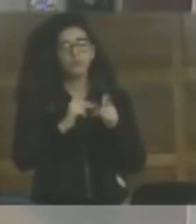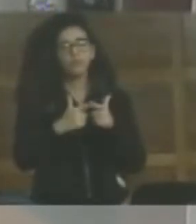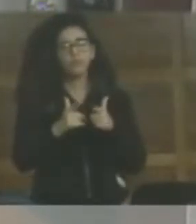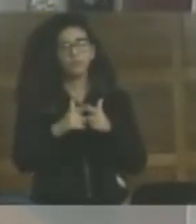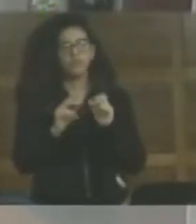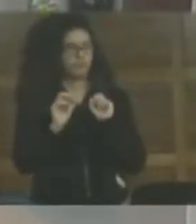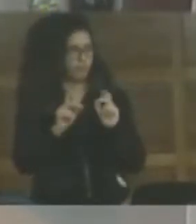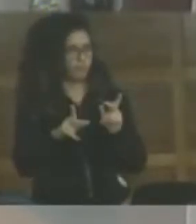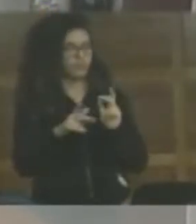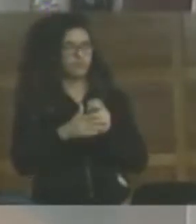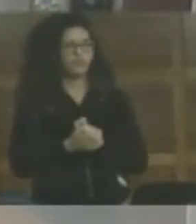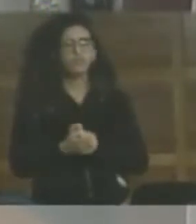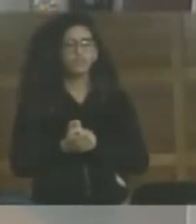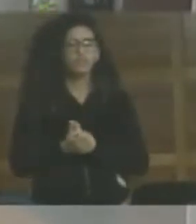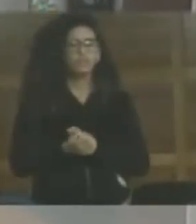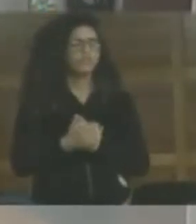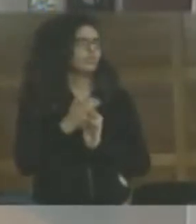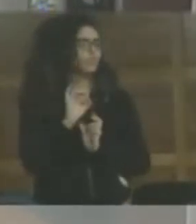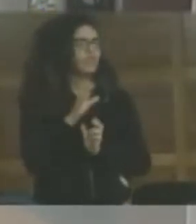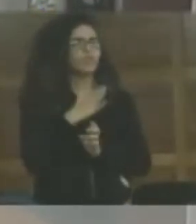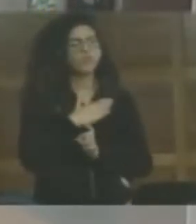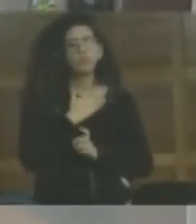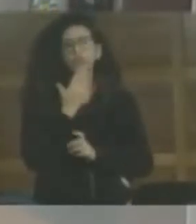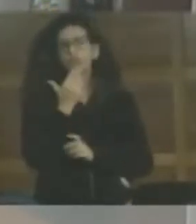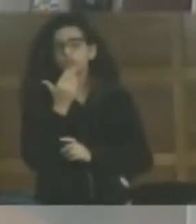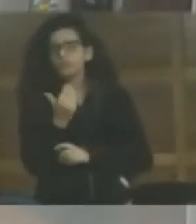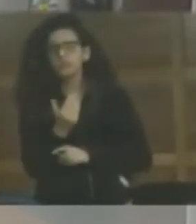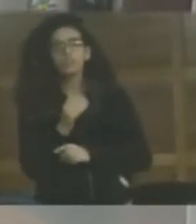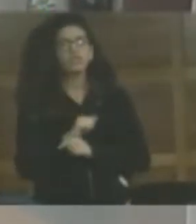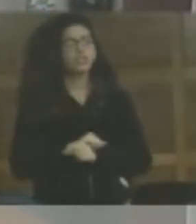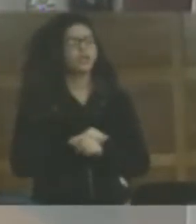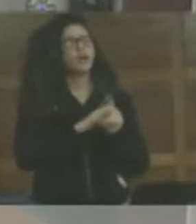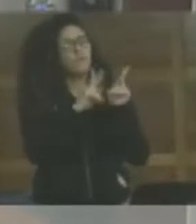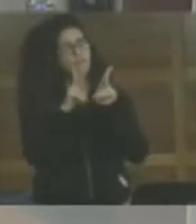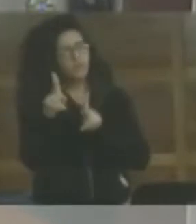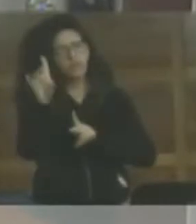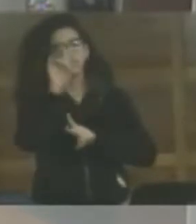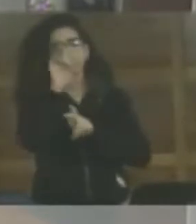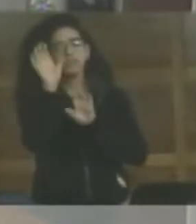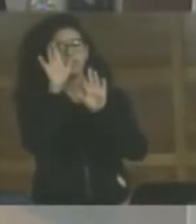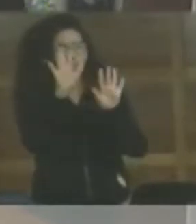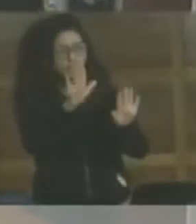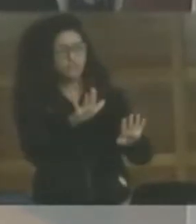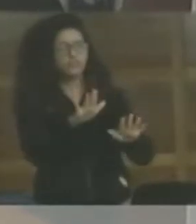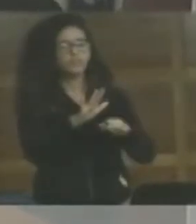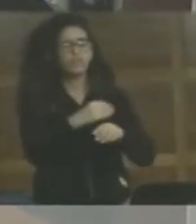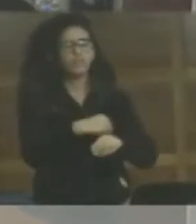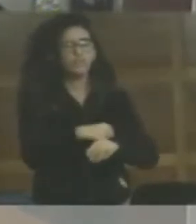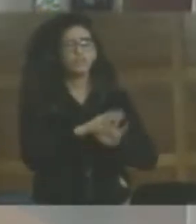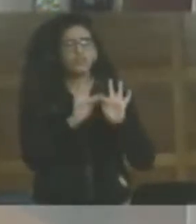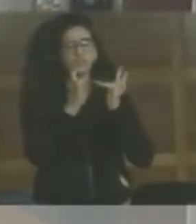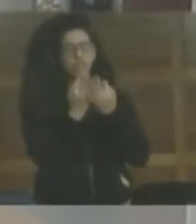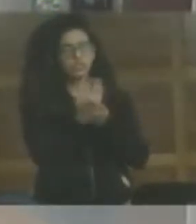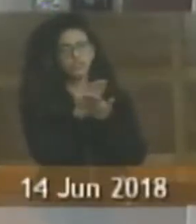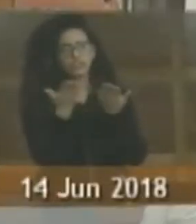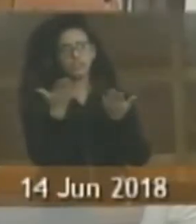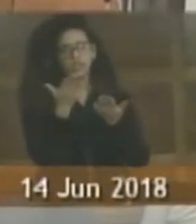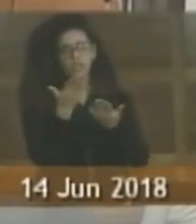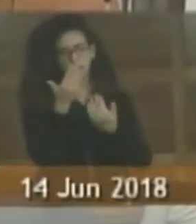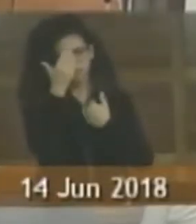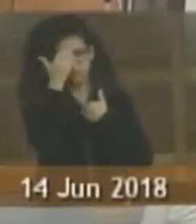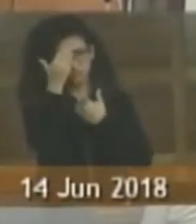bom? Pessoal, essas são as minhas palavras, fica na paz, que Deus abençoe a reunião de vocês. Tchau, obrigado.